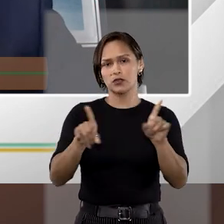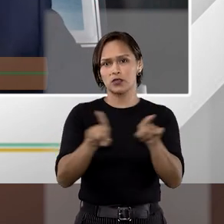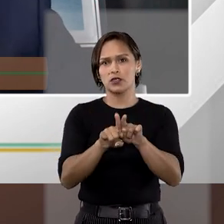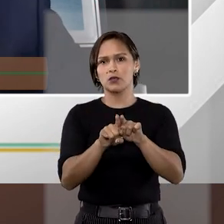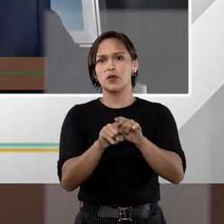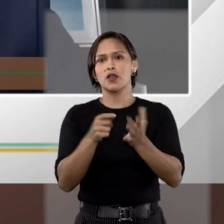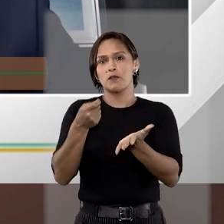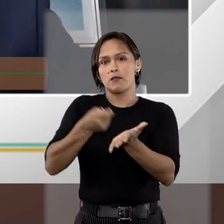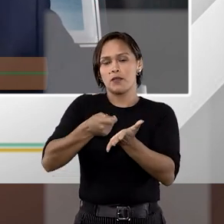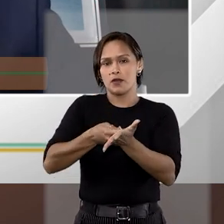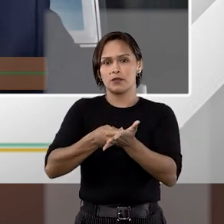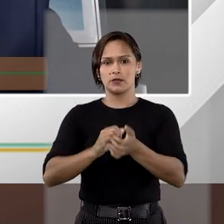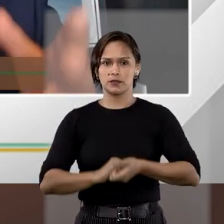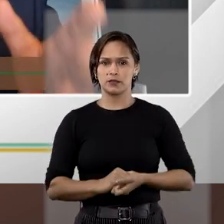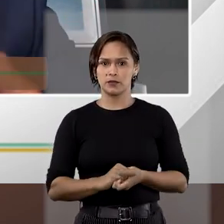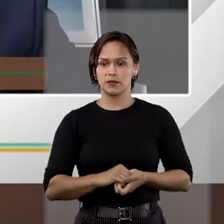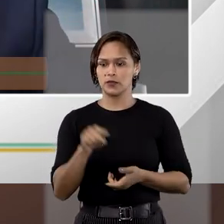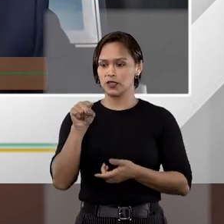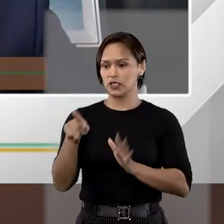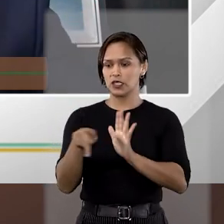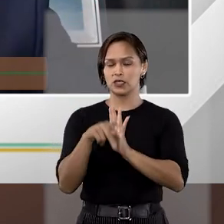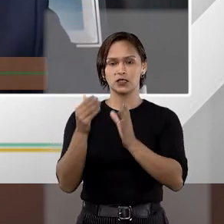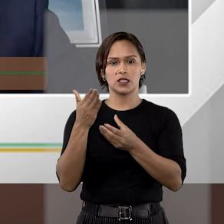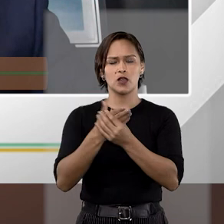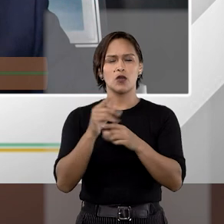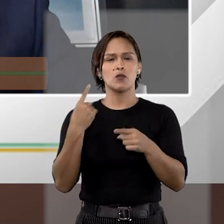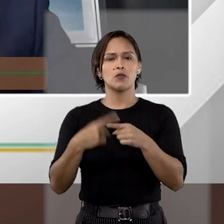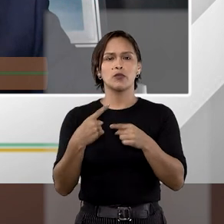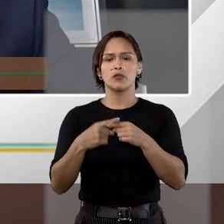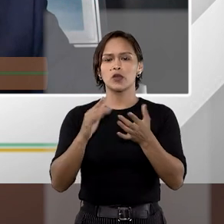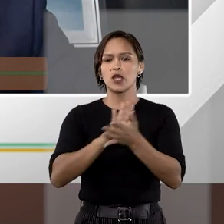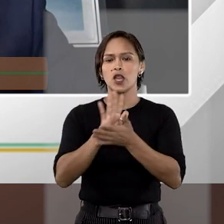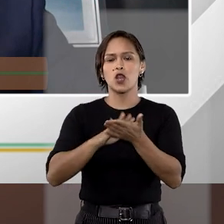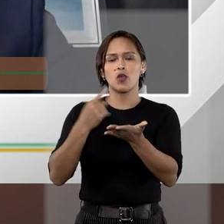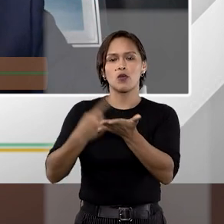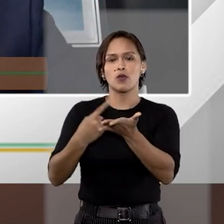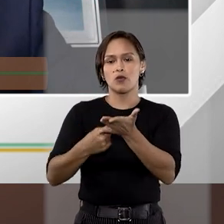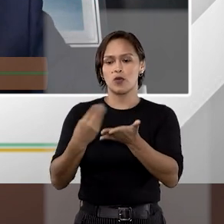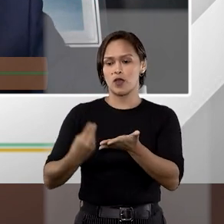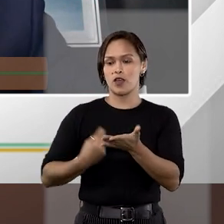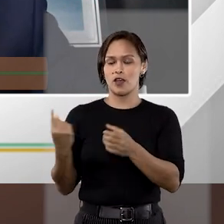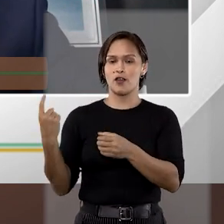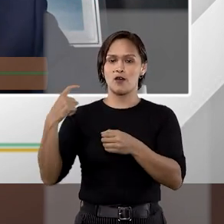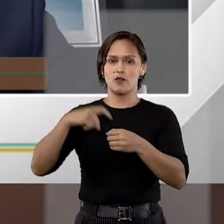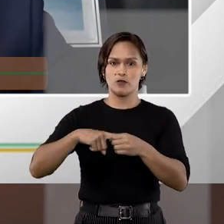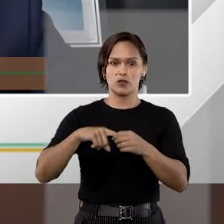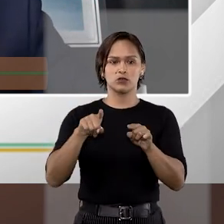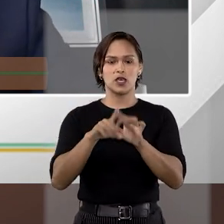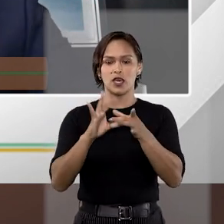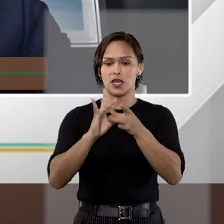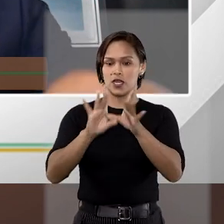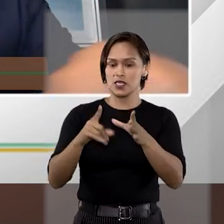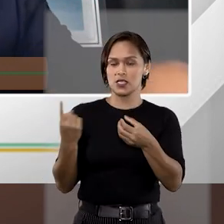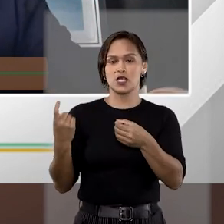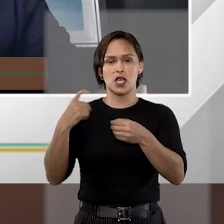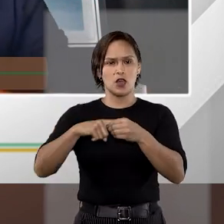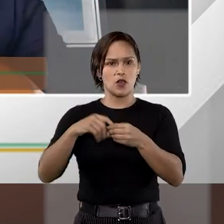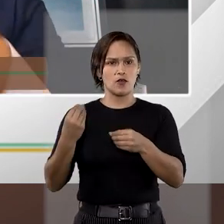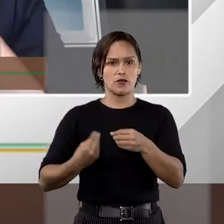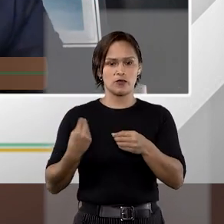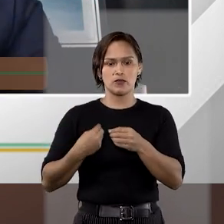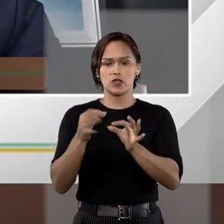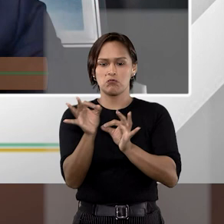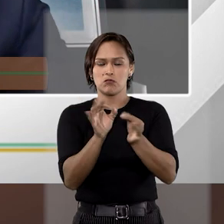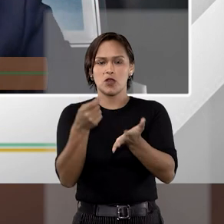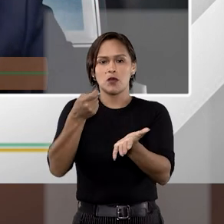soltar também mediante fiança neste caso porque ele não se comprometeu que aparecer então tu quer sair mas não se compromete então